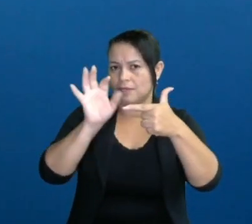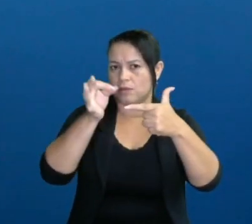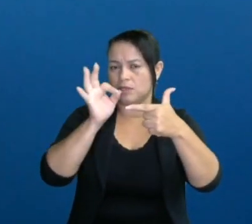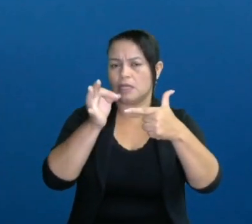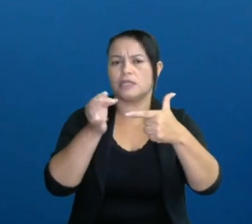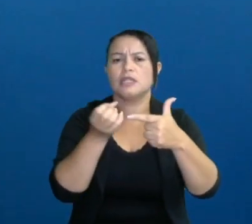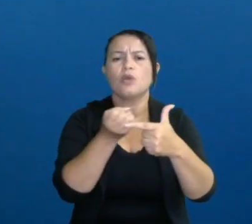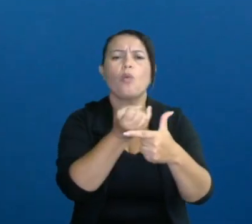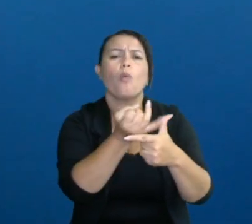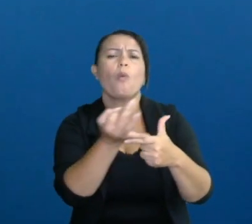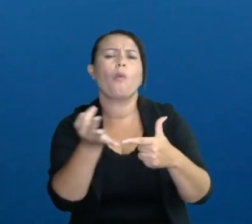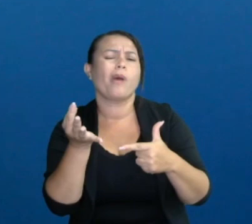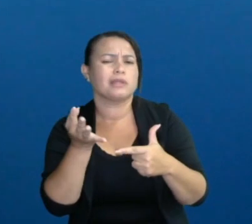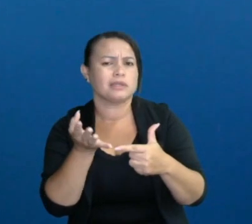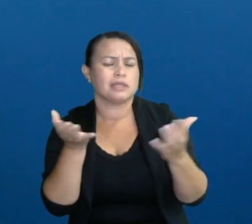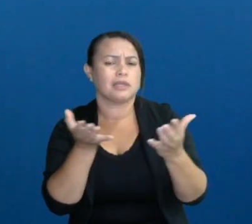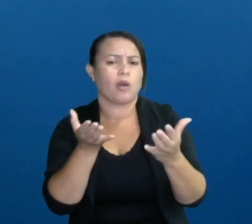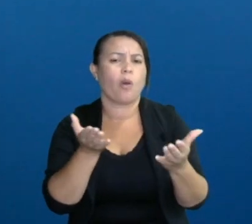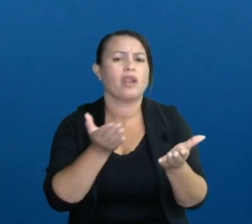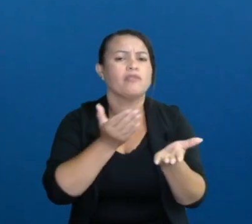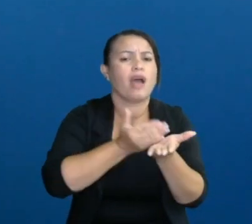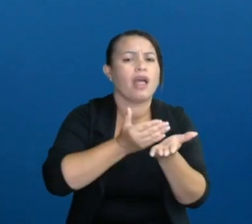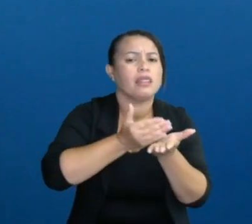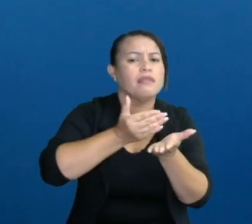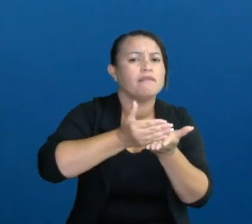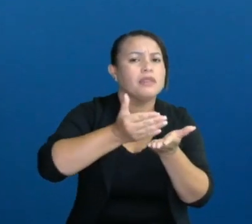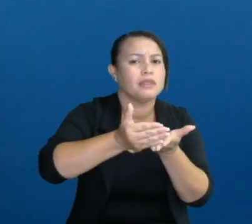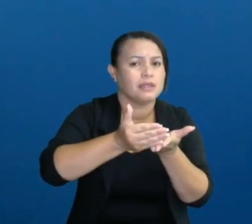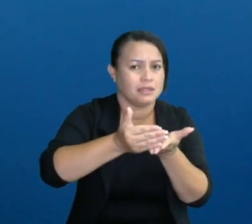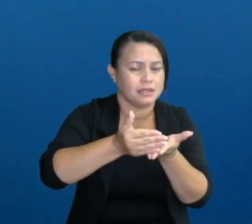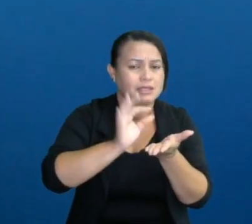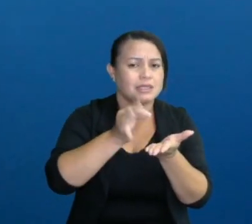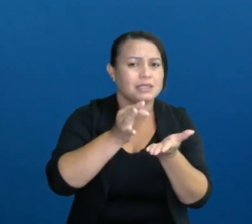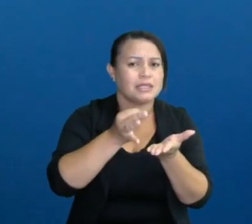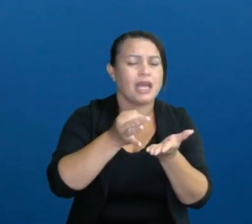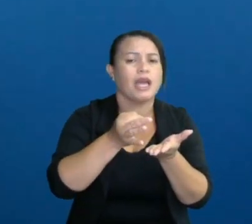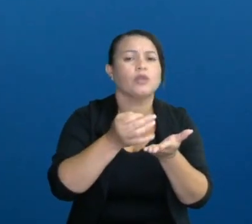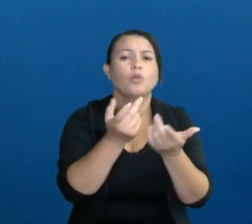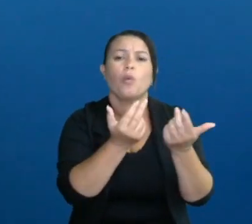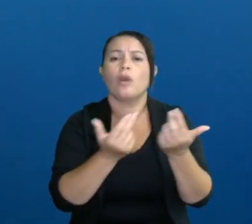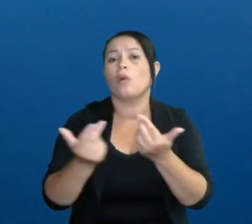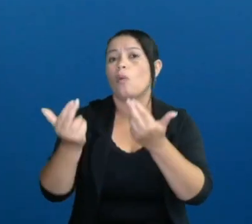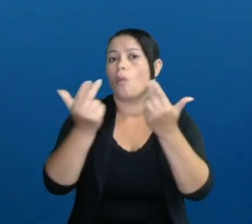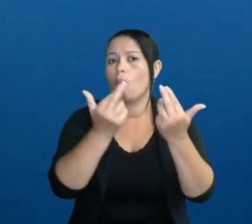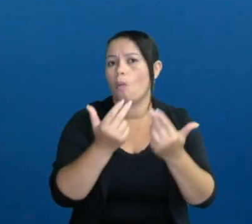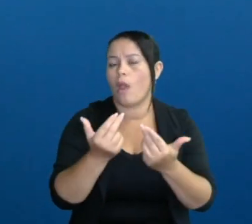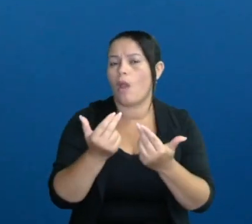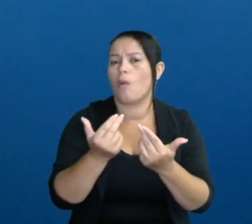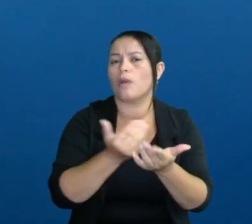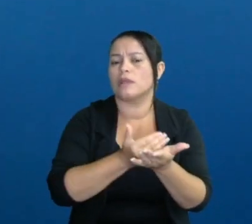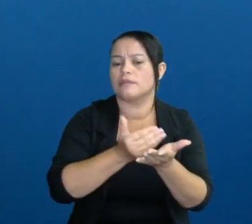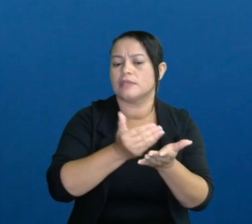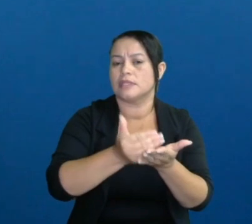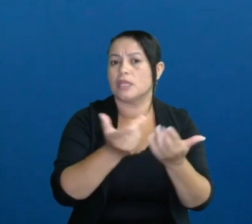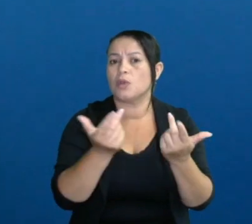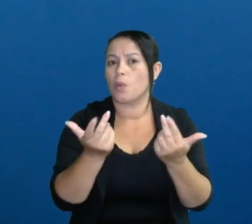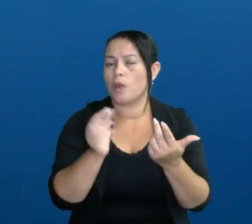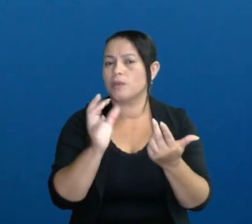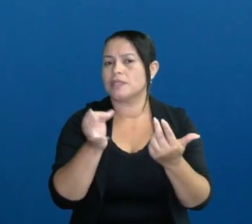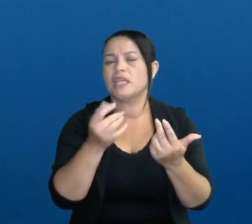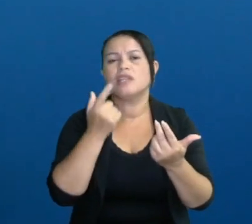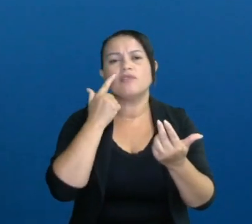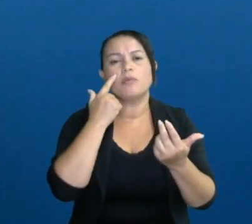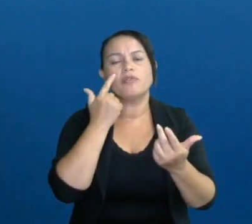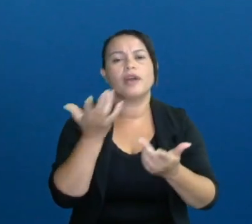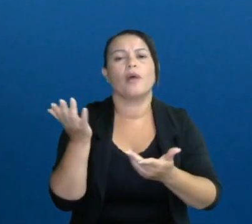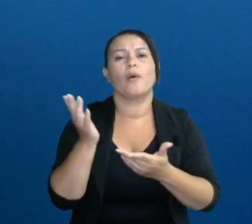certo? De quantidades. E a gente vai repartir essa quantidade em parcelas iguais, certo? Em uma quantidade igual.